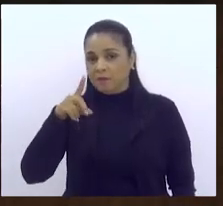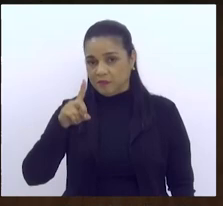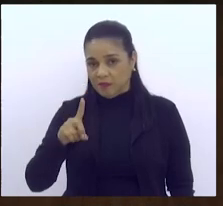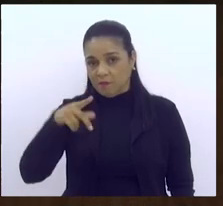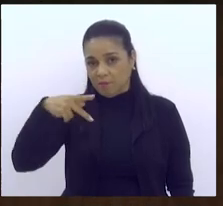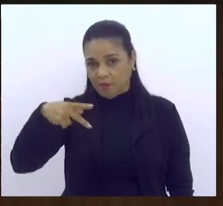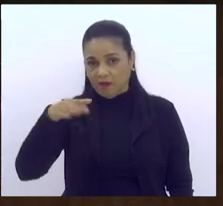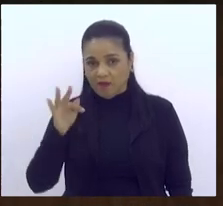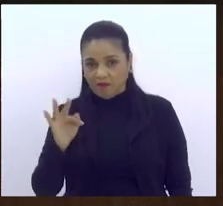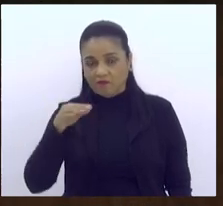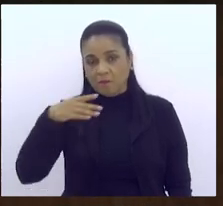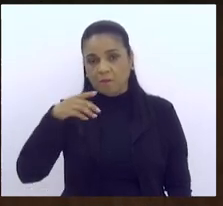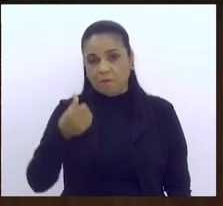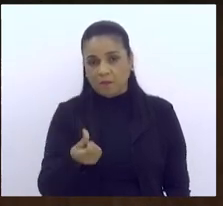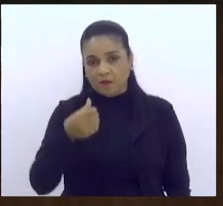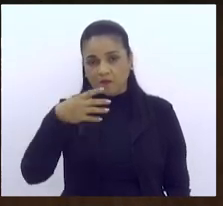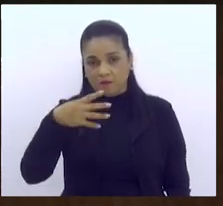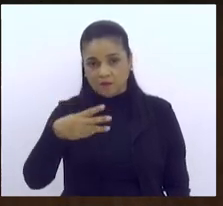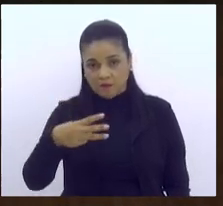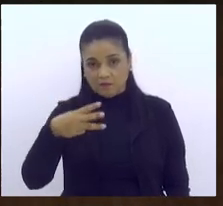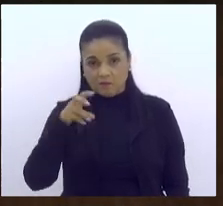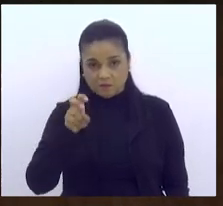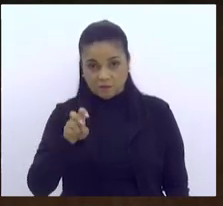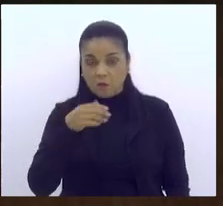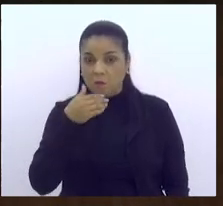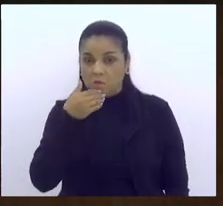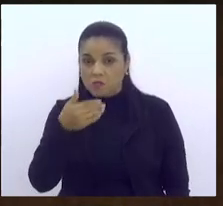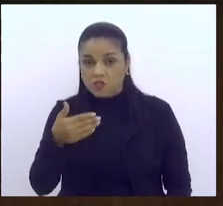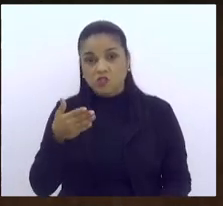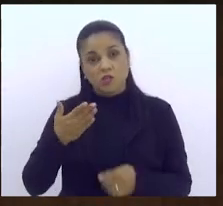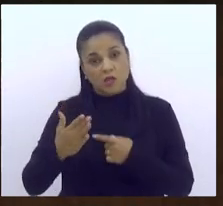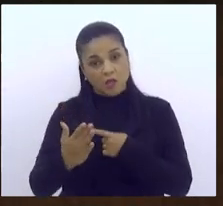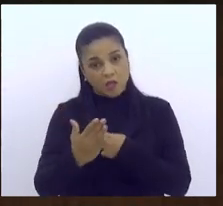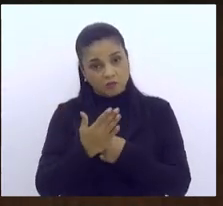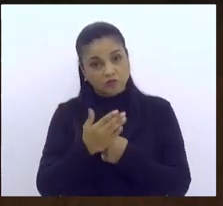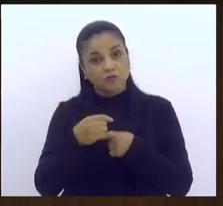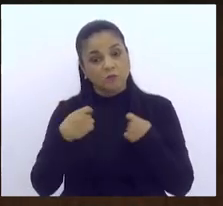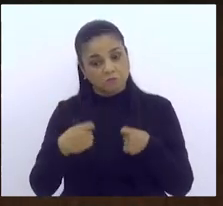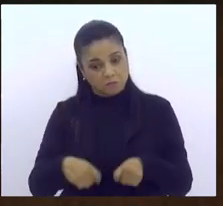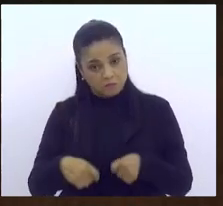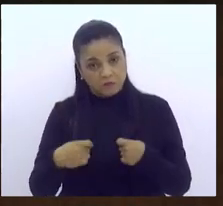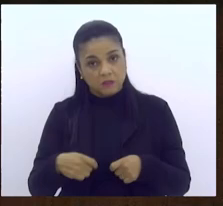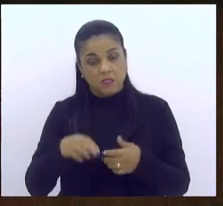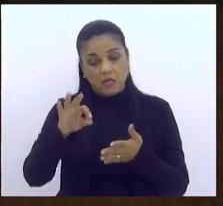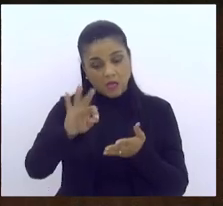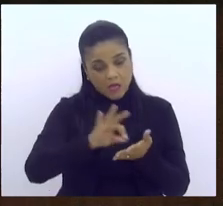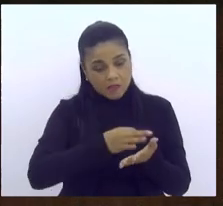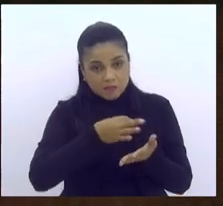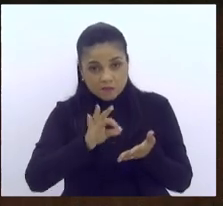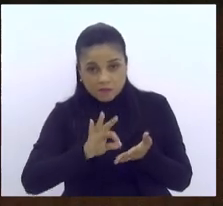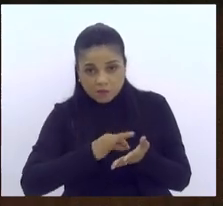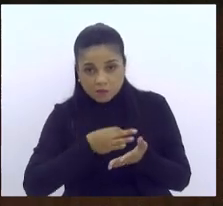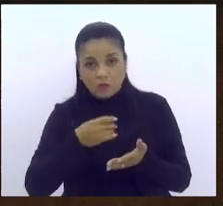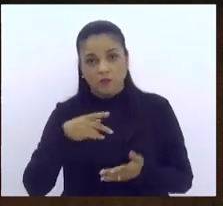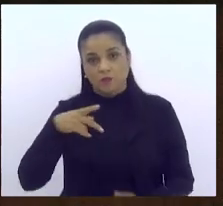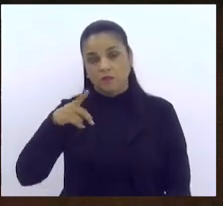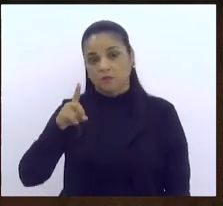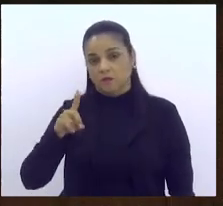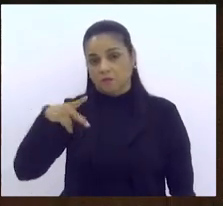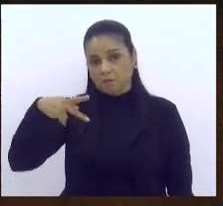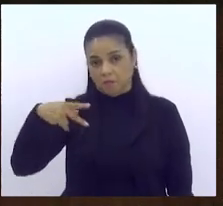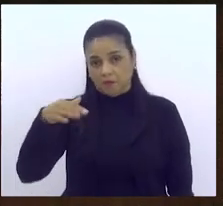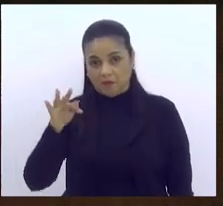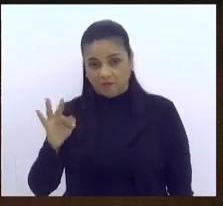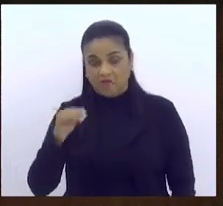isso? Nós precisamos pedir uma ajuda, inclusive para quem assinou essa DPF, porque